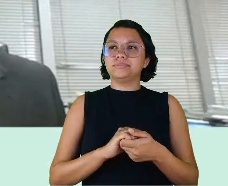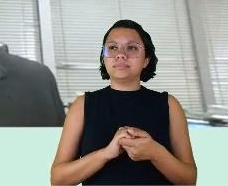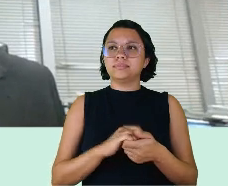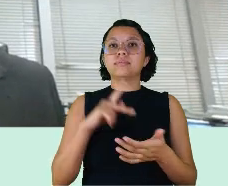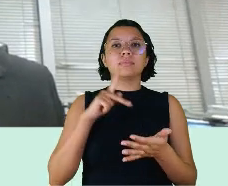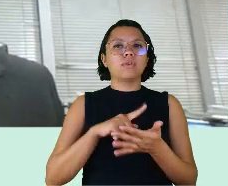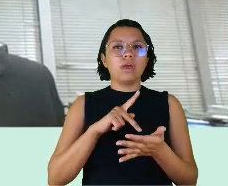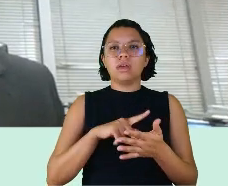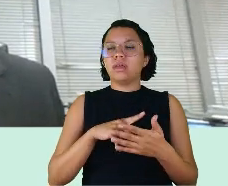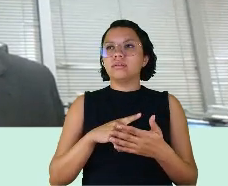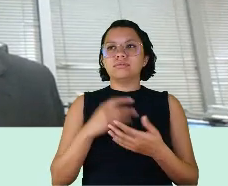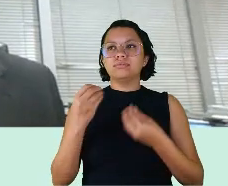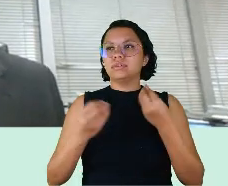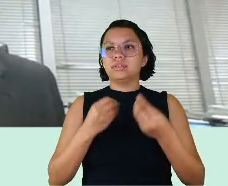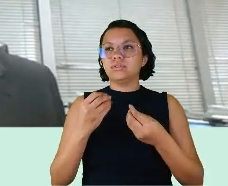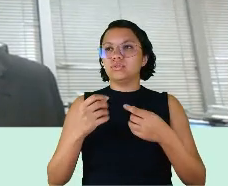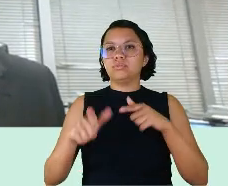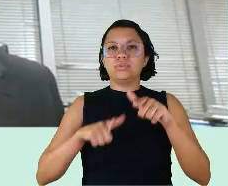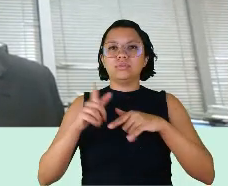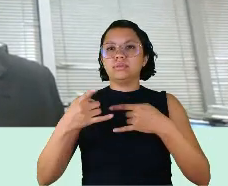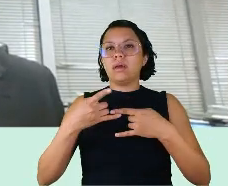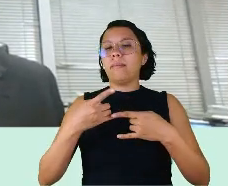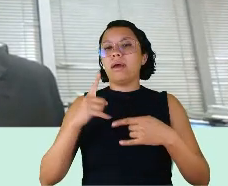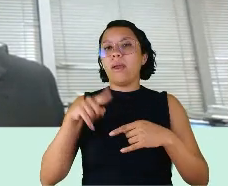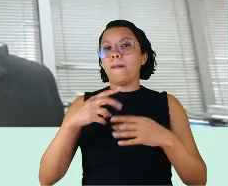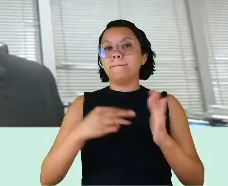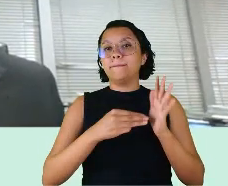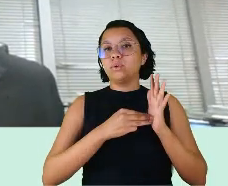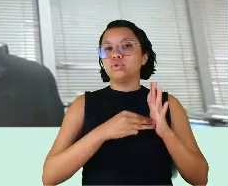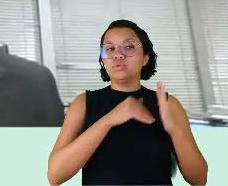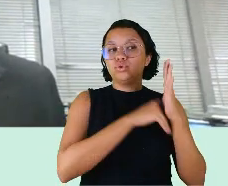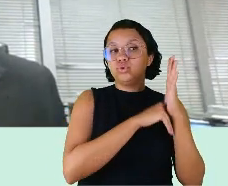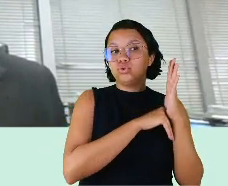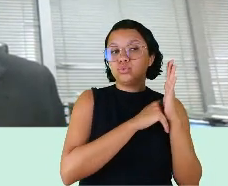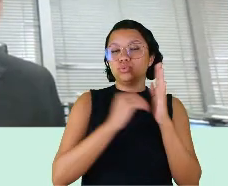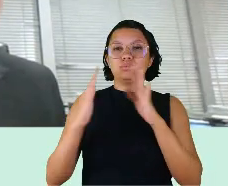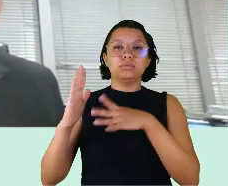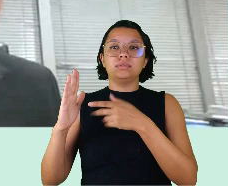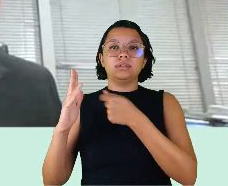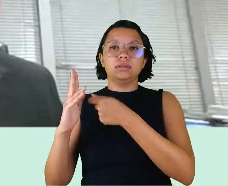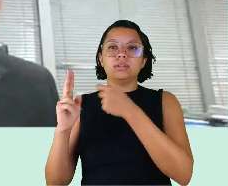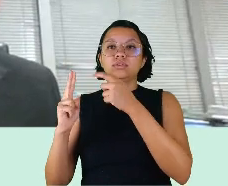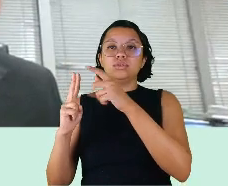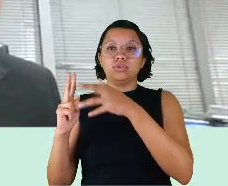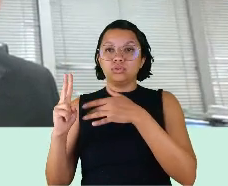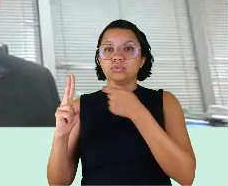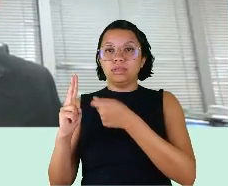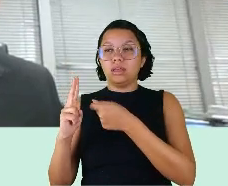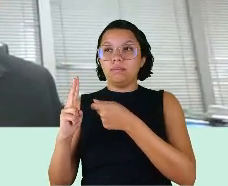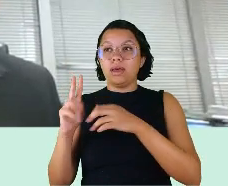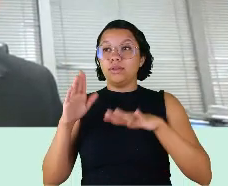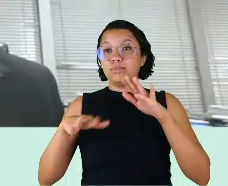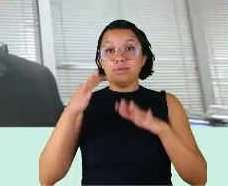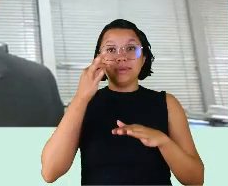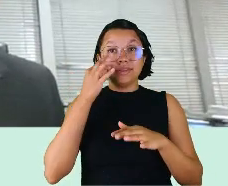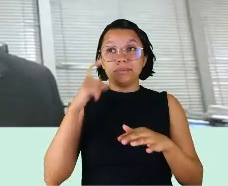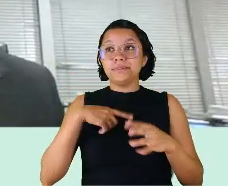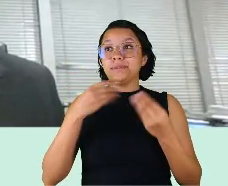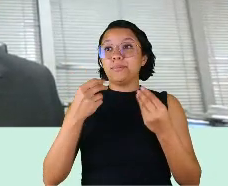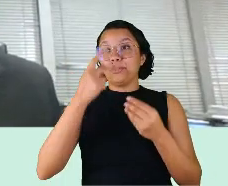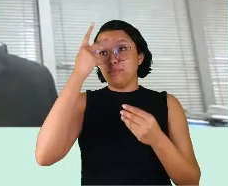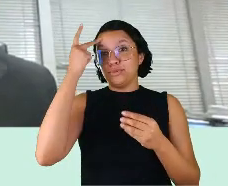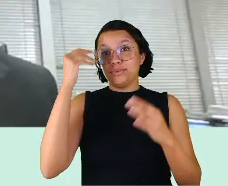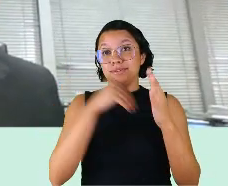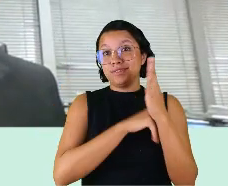verdadeiro. Não adianta, o teletrabalho não pode ser motivo para o juiz se esconder do jurisdicionado, né? Embora presencialmente tem muita gente que se esconda, né? Que acha